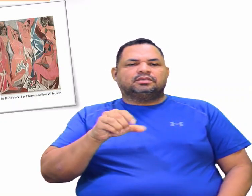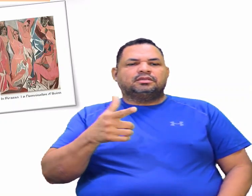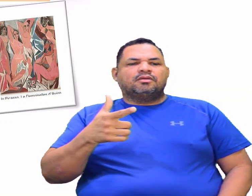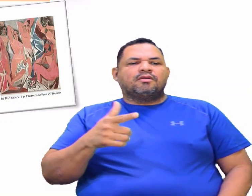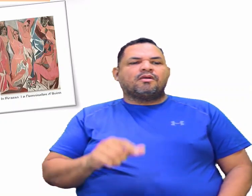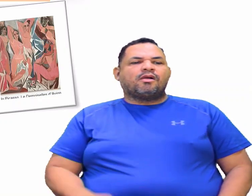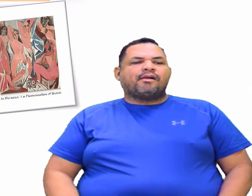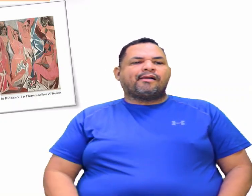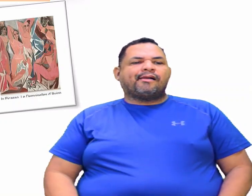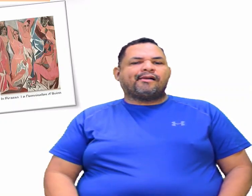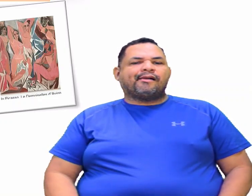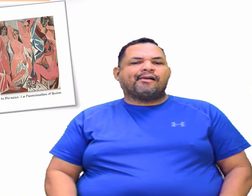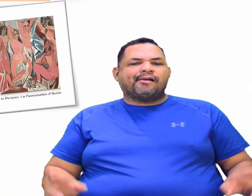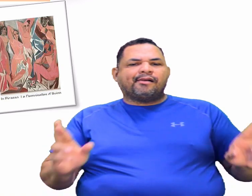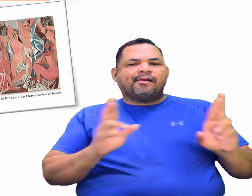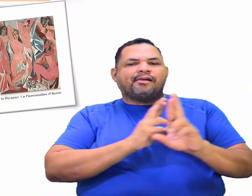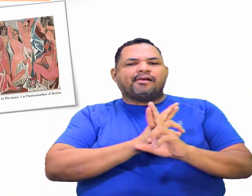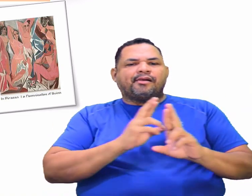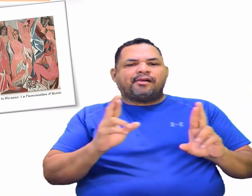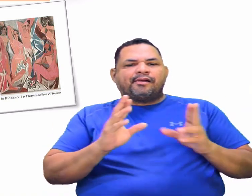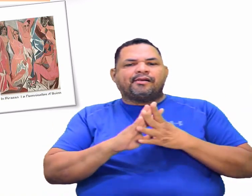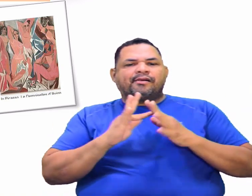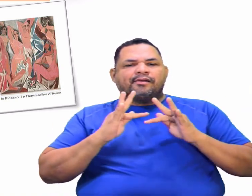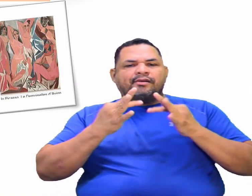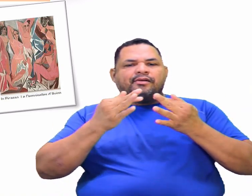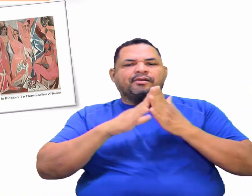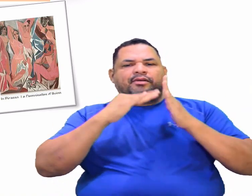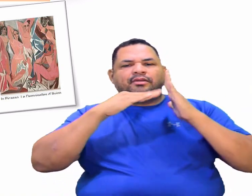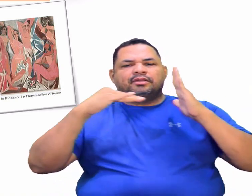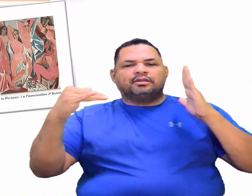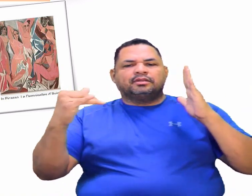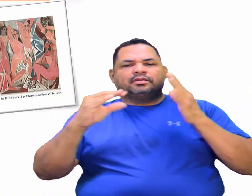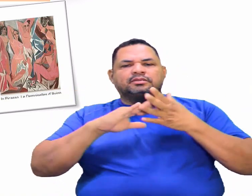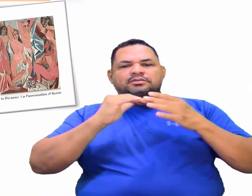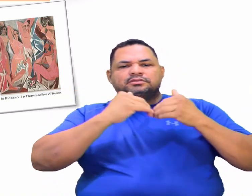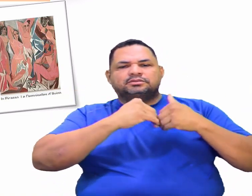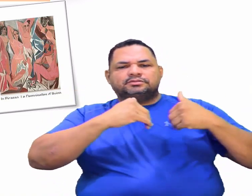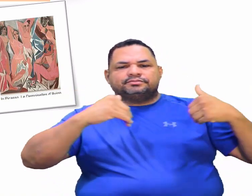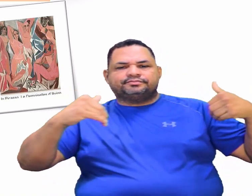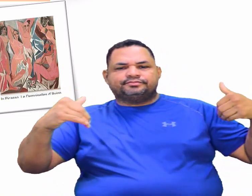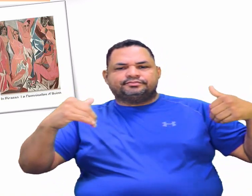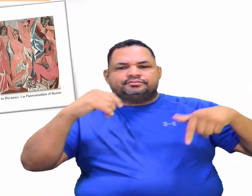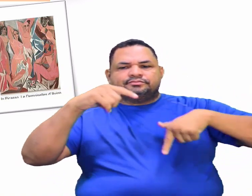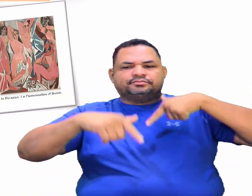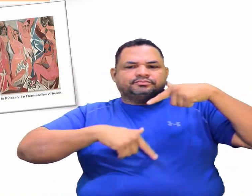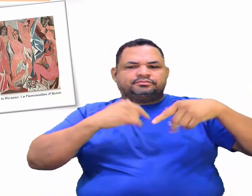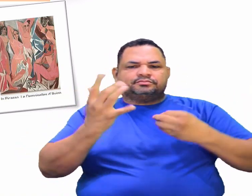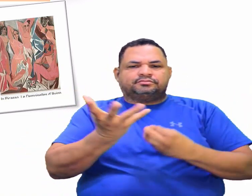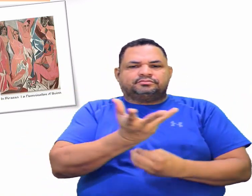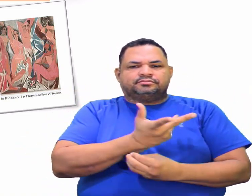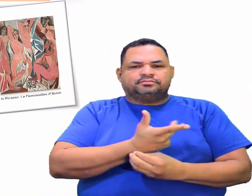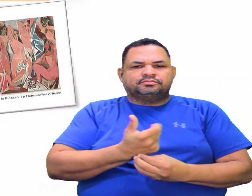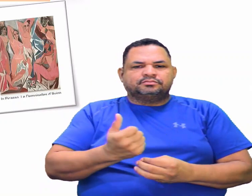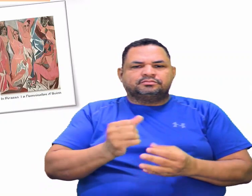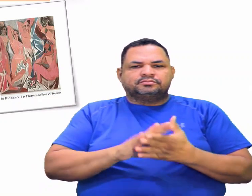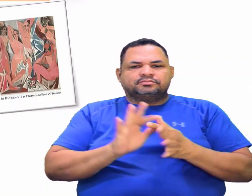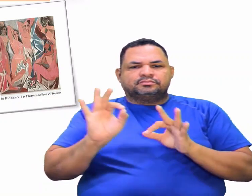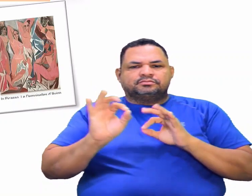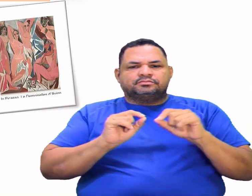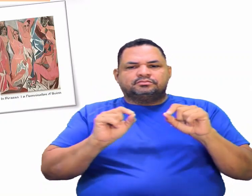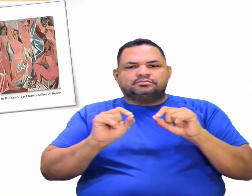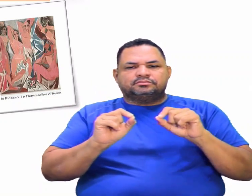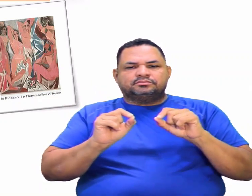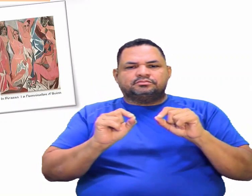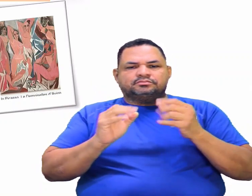que se relaciona ao fim da estética a desvinculação da produção artística com o que